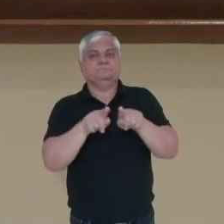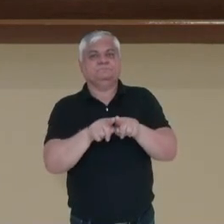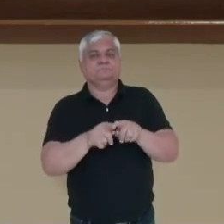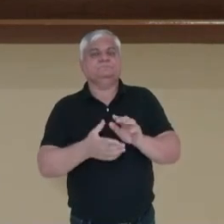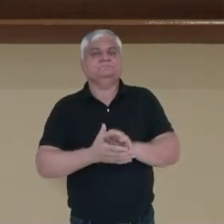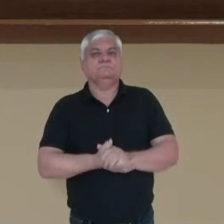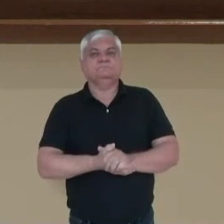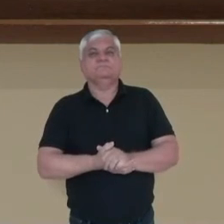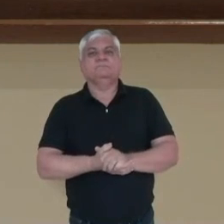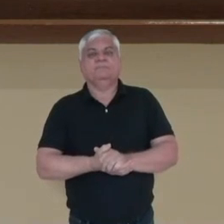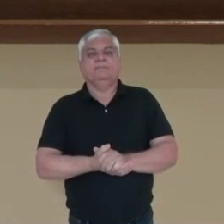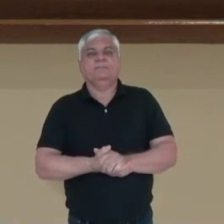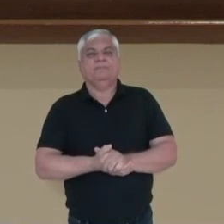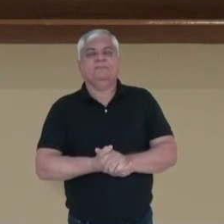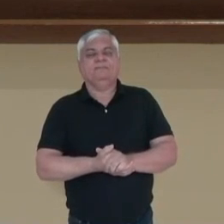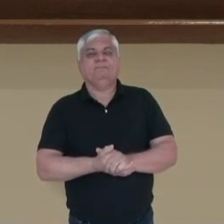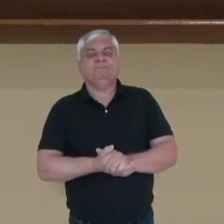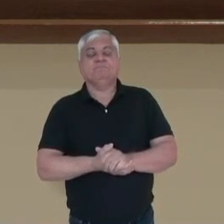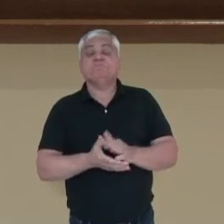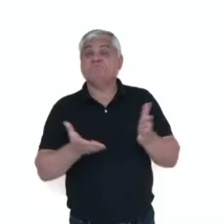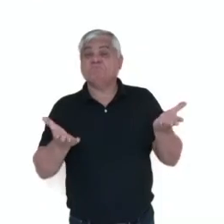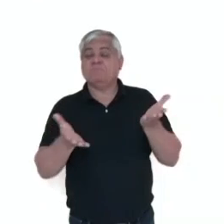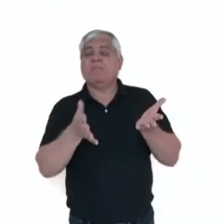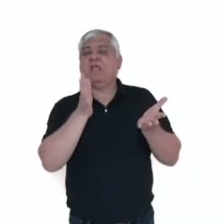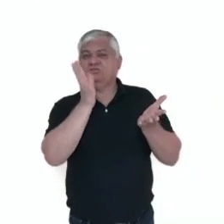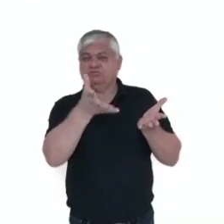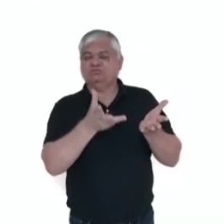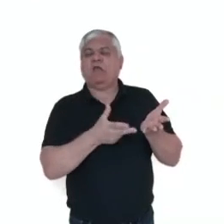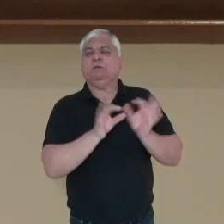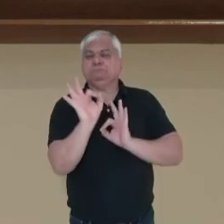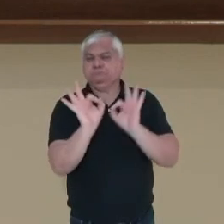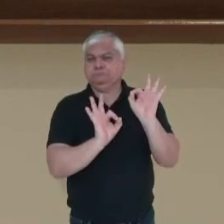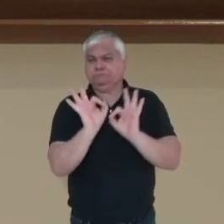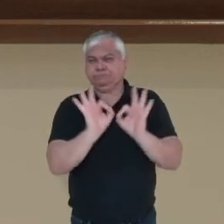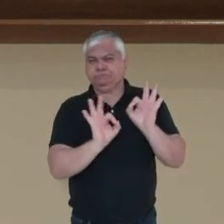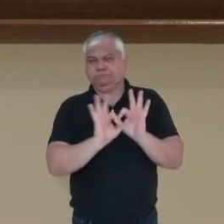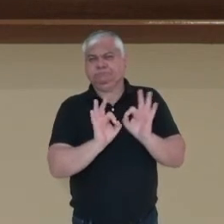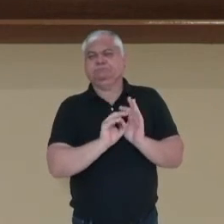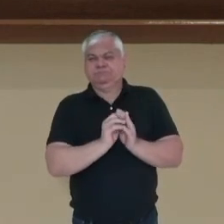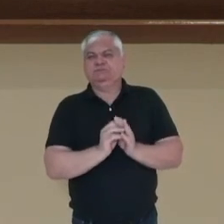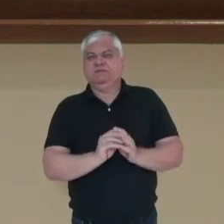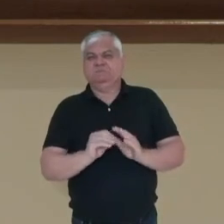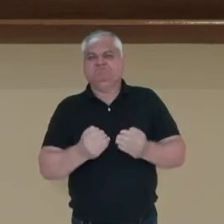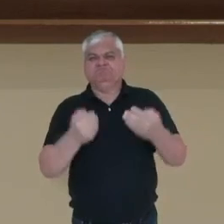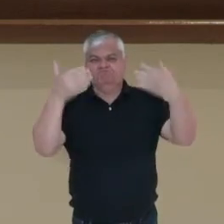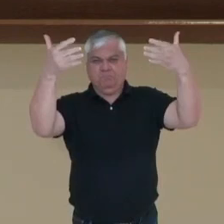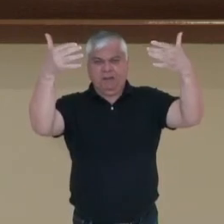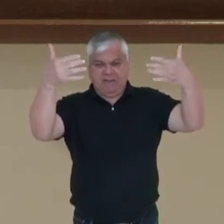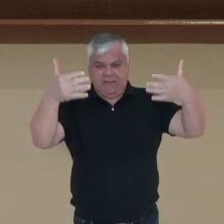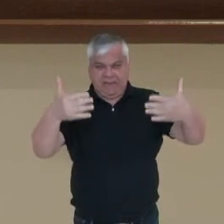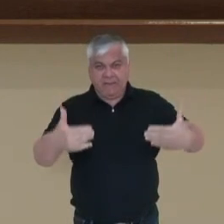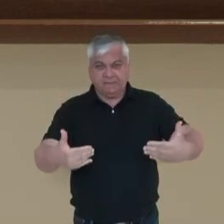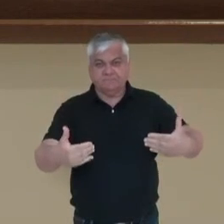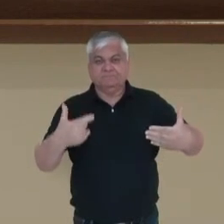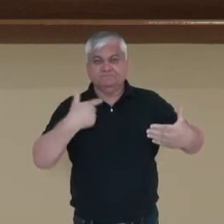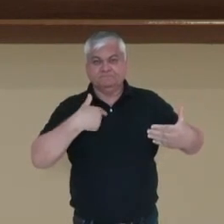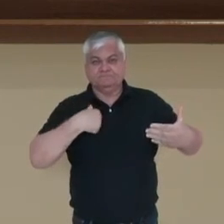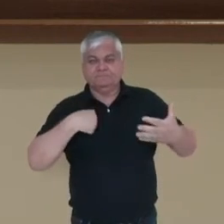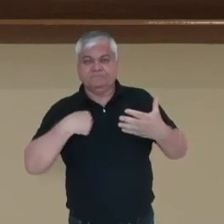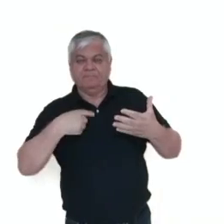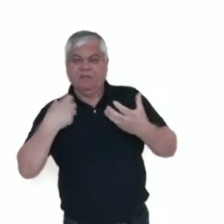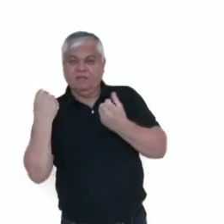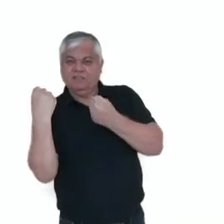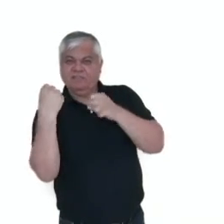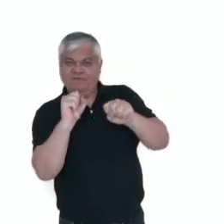Voltei. Agora que você já preparou o painel no Jamboard em 2 colunas, com argumentos contra e